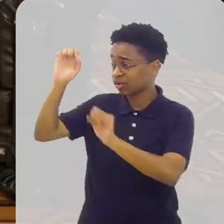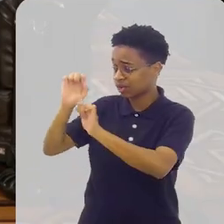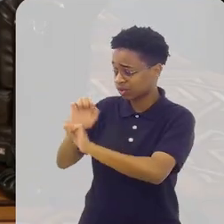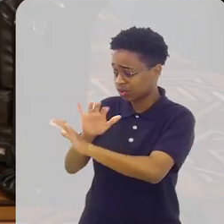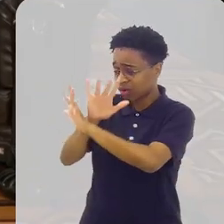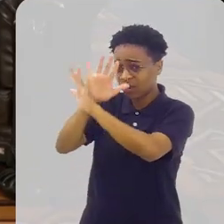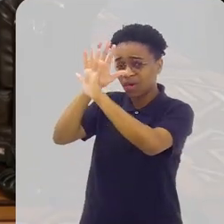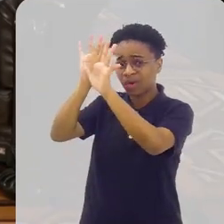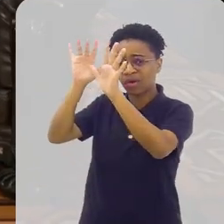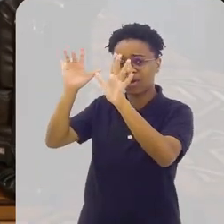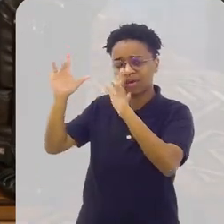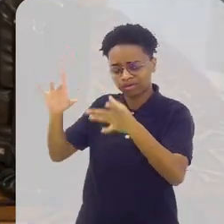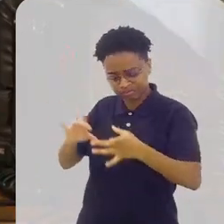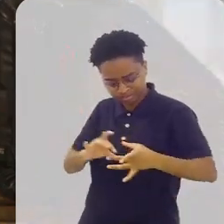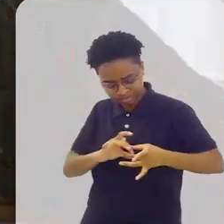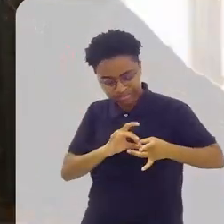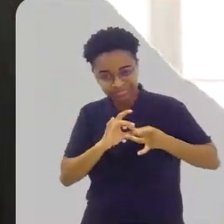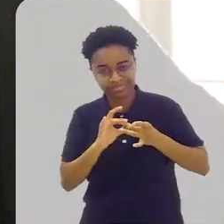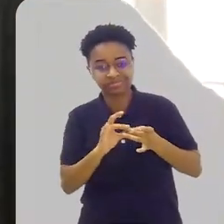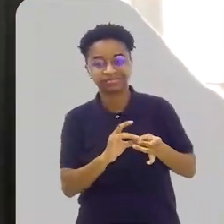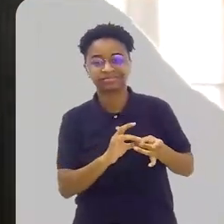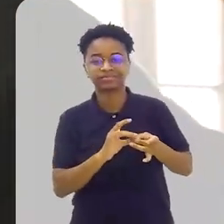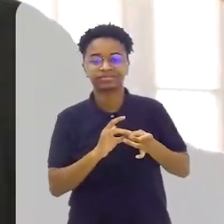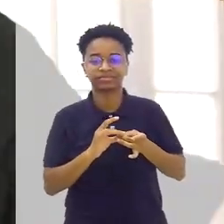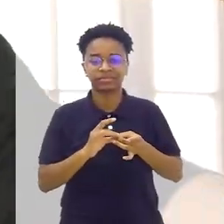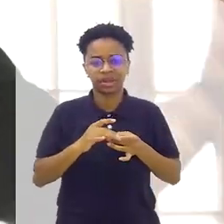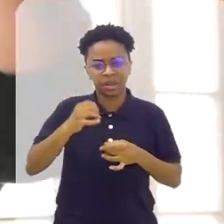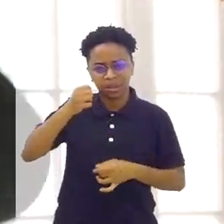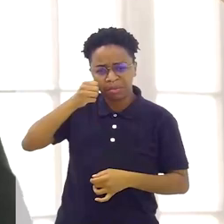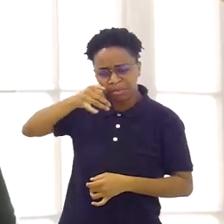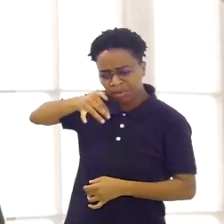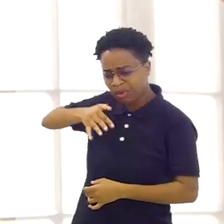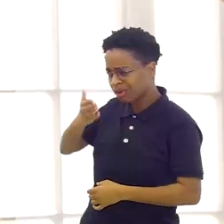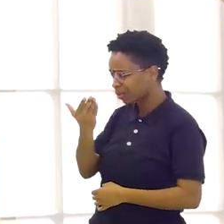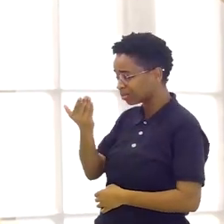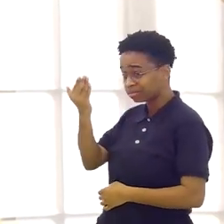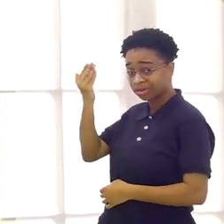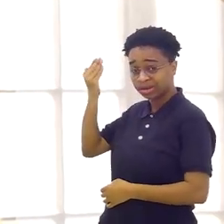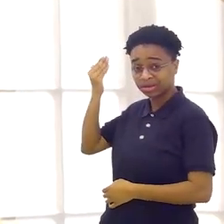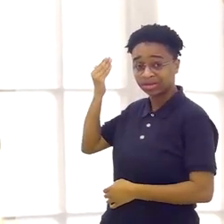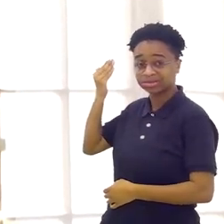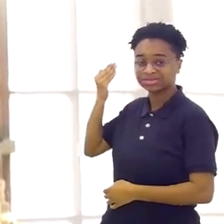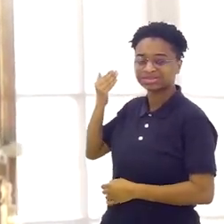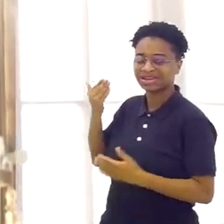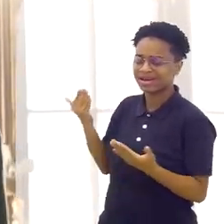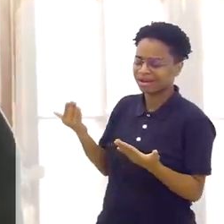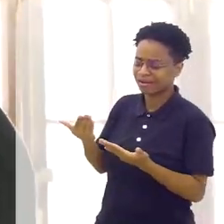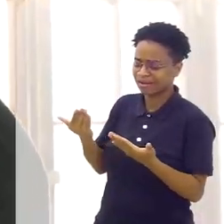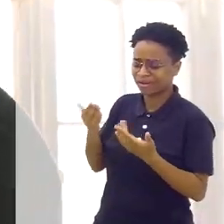a glória do Senhor está em mim as lágrimas